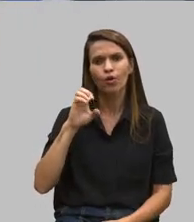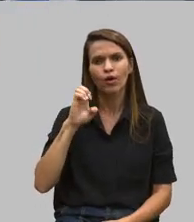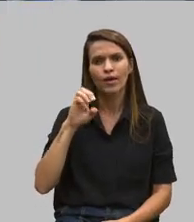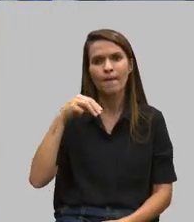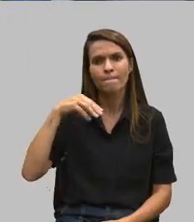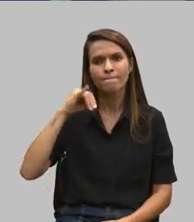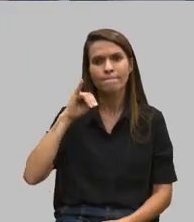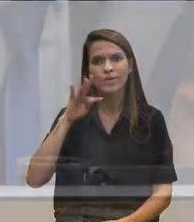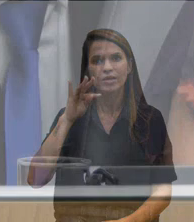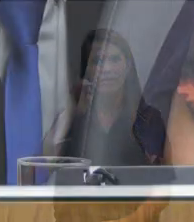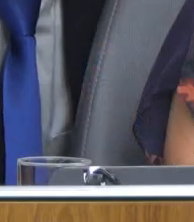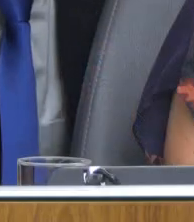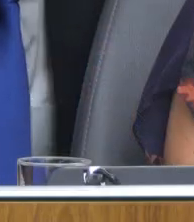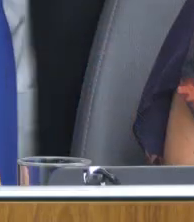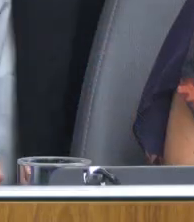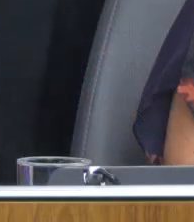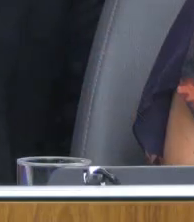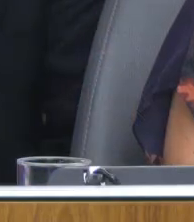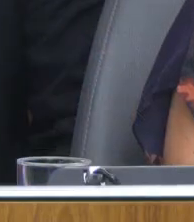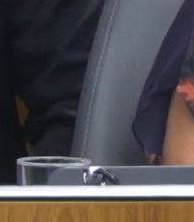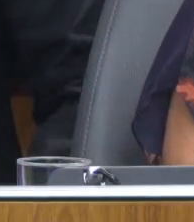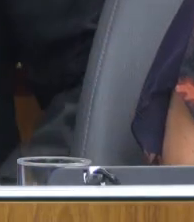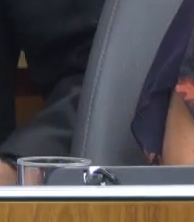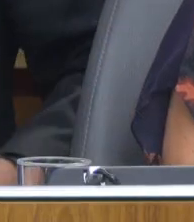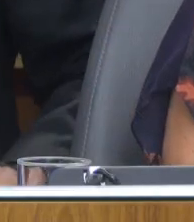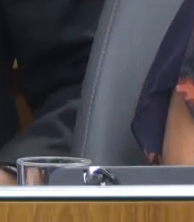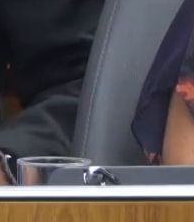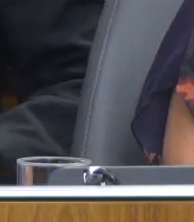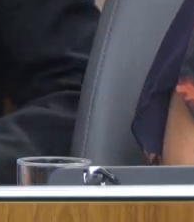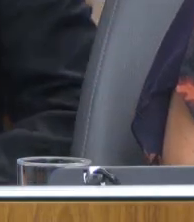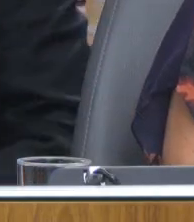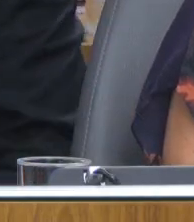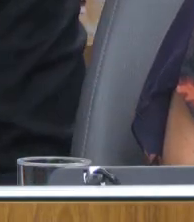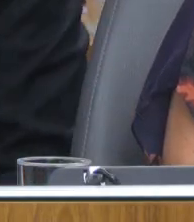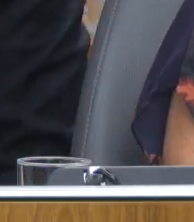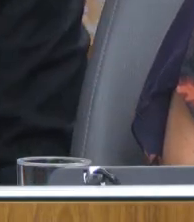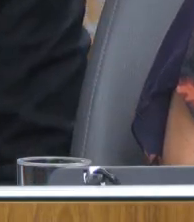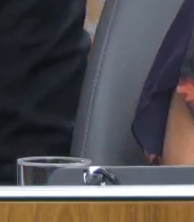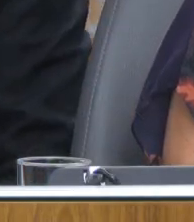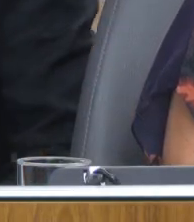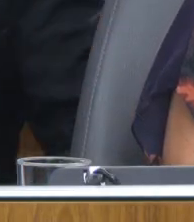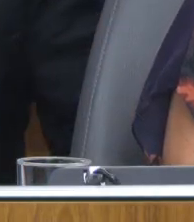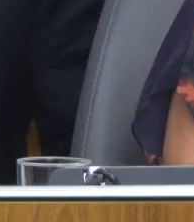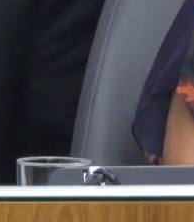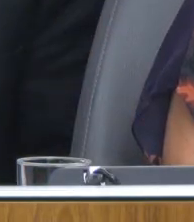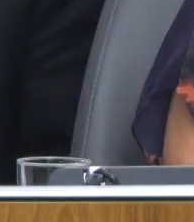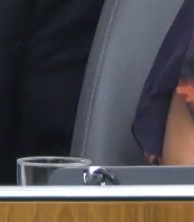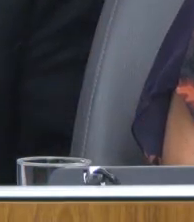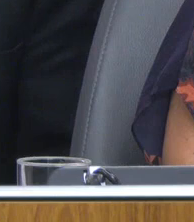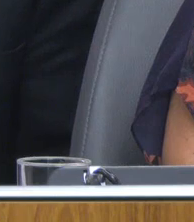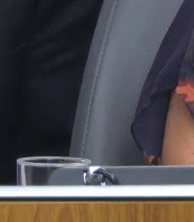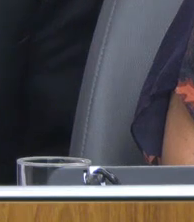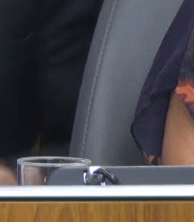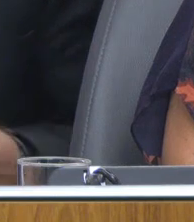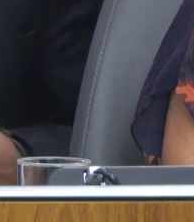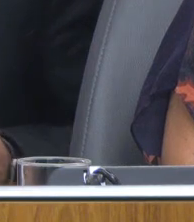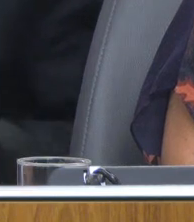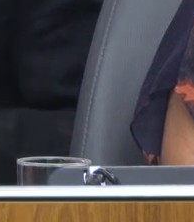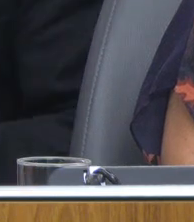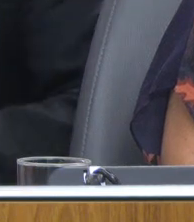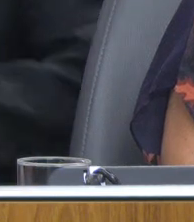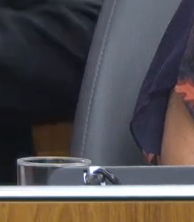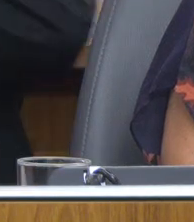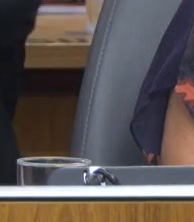como é devastador uma secola uma sequela de poliomelite nós temos que mostrar porque então é importante então nós vamos